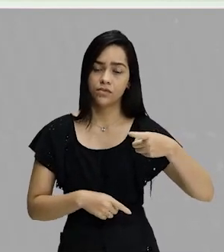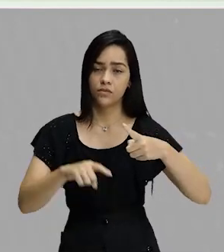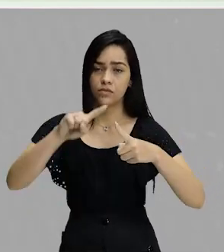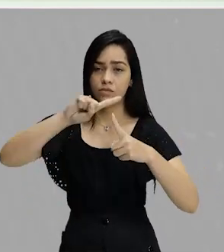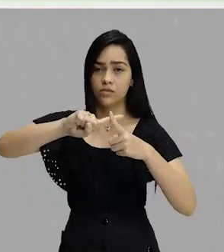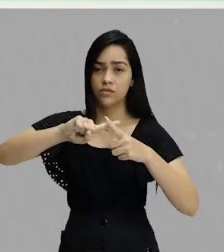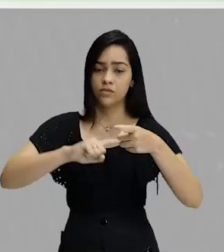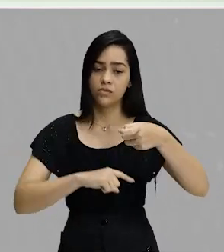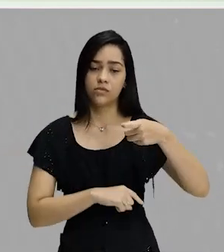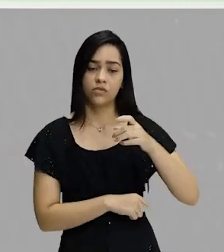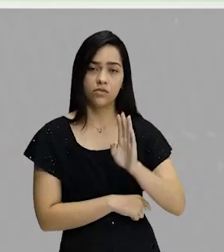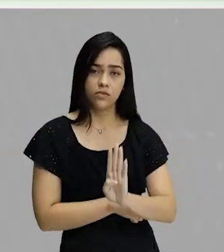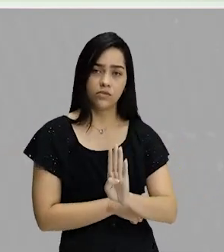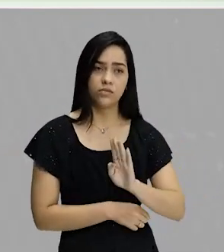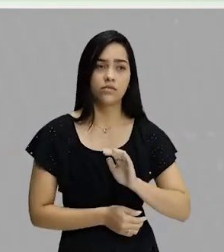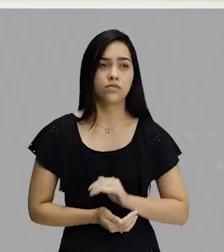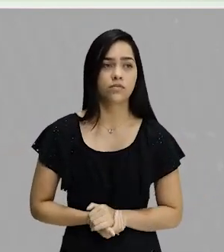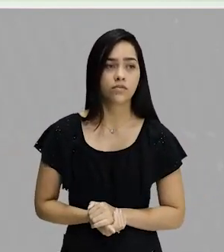multiplicado por xb